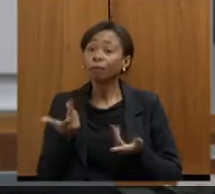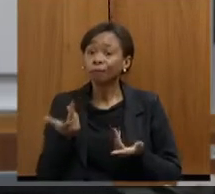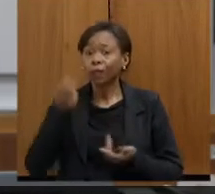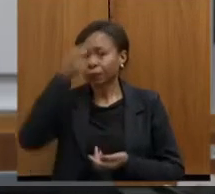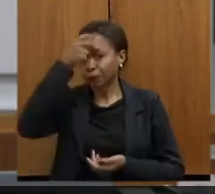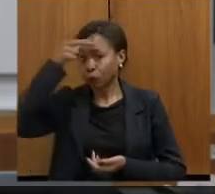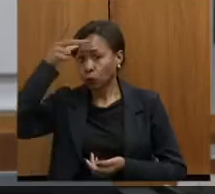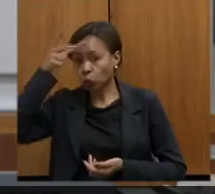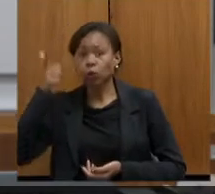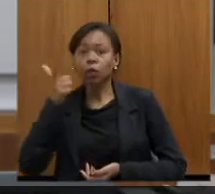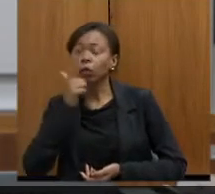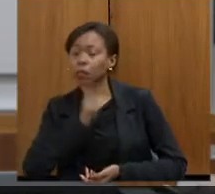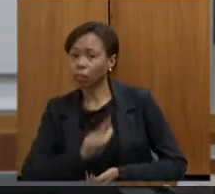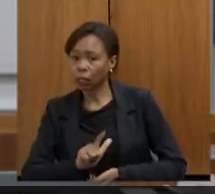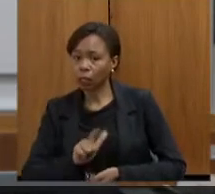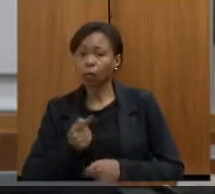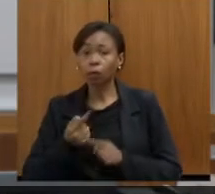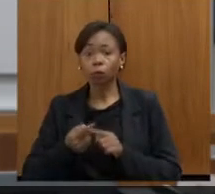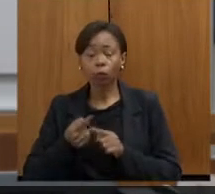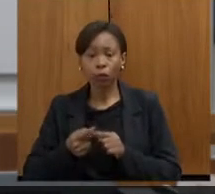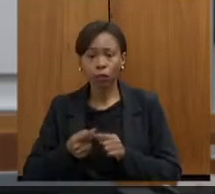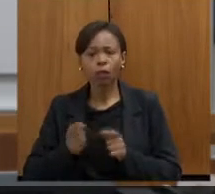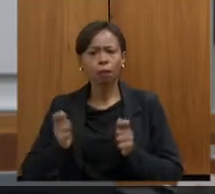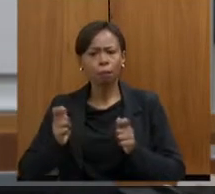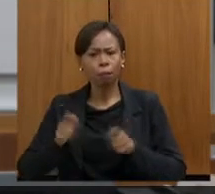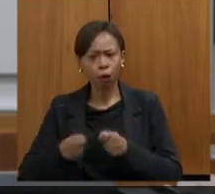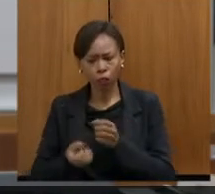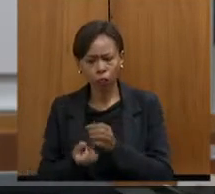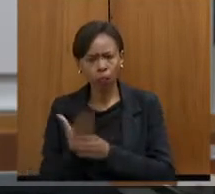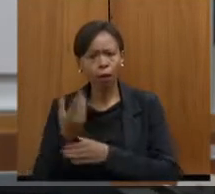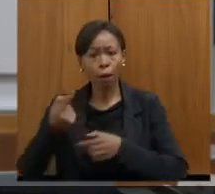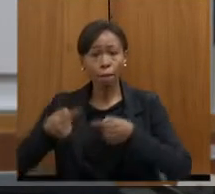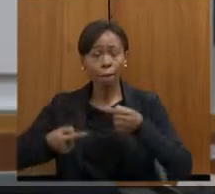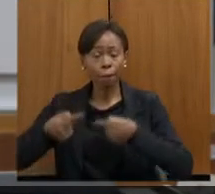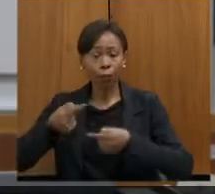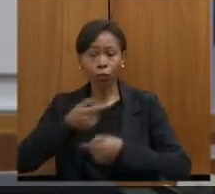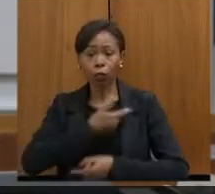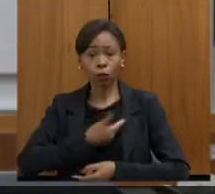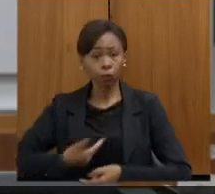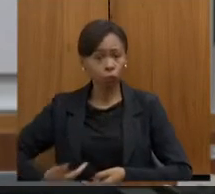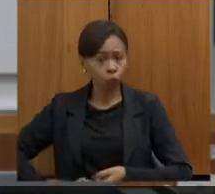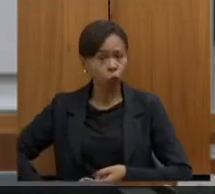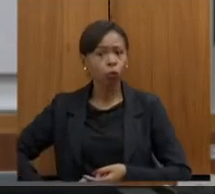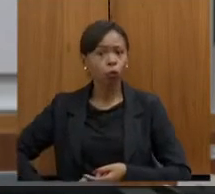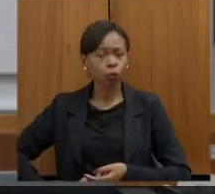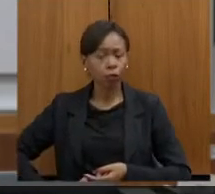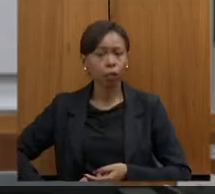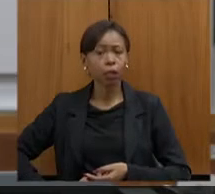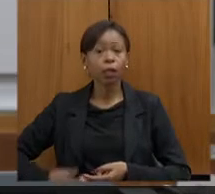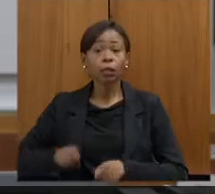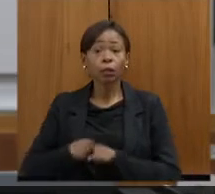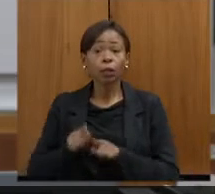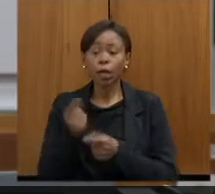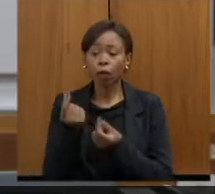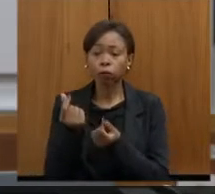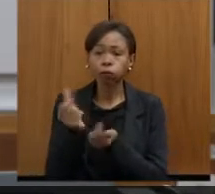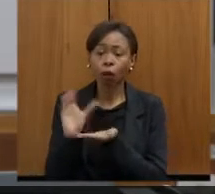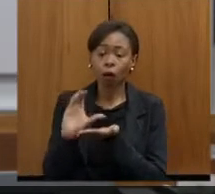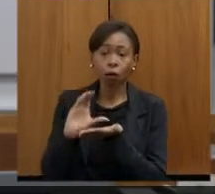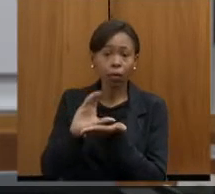implementar políticas públicas com mais facilidade, com mais concretude, ela arrecada mais,